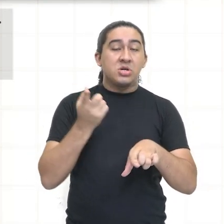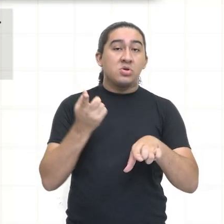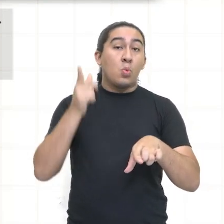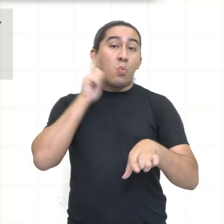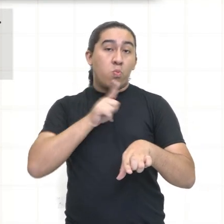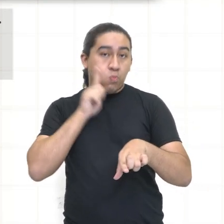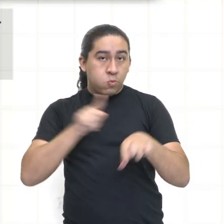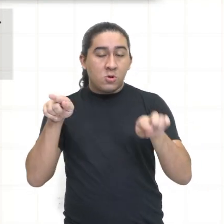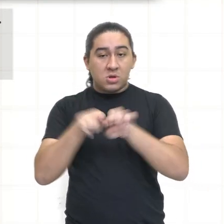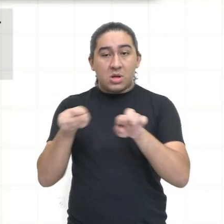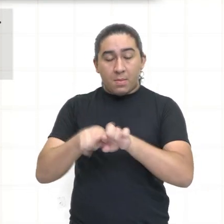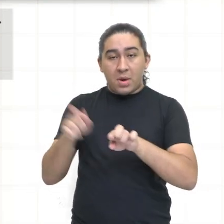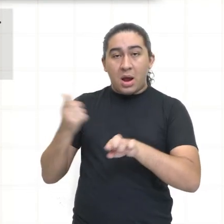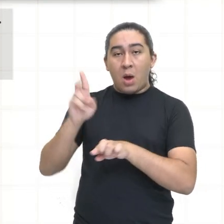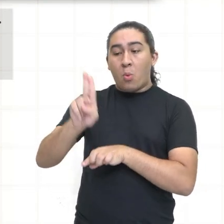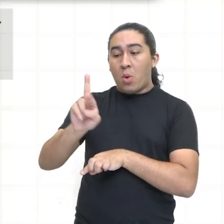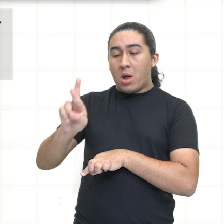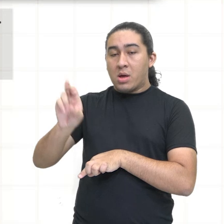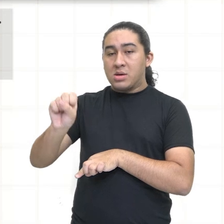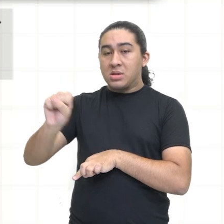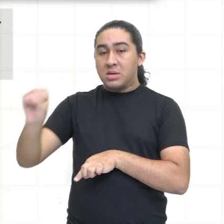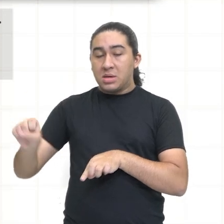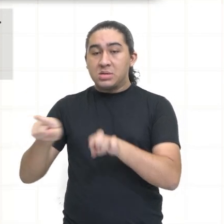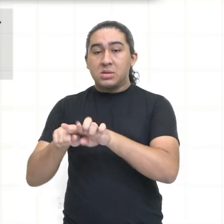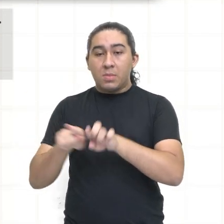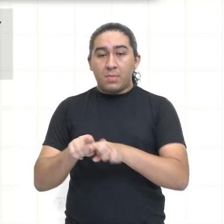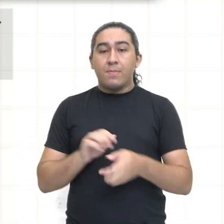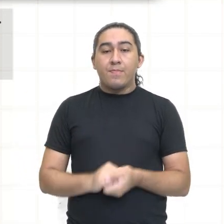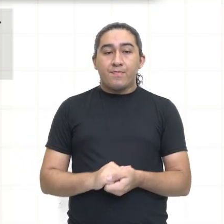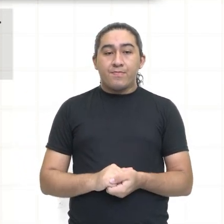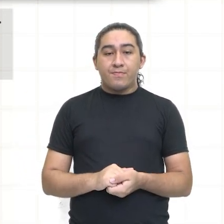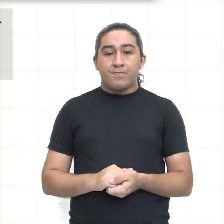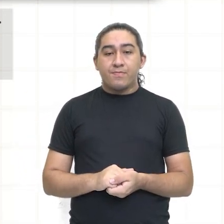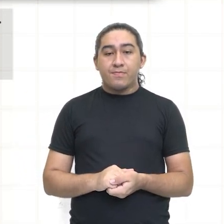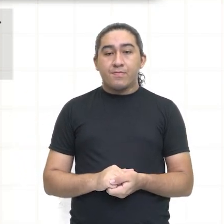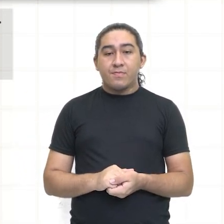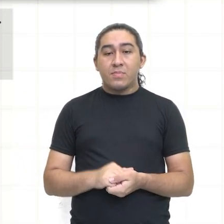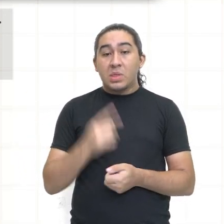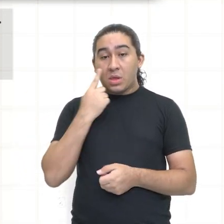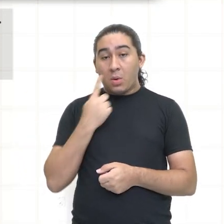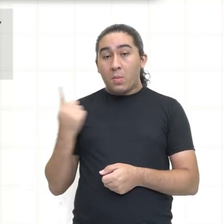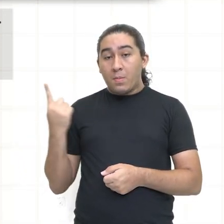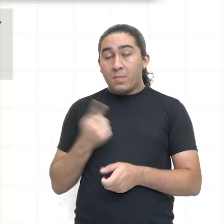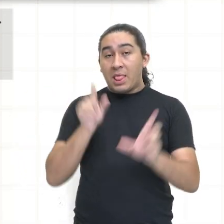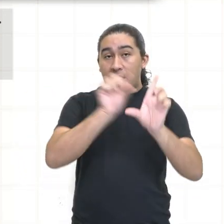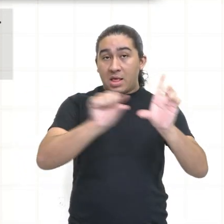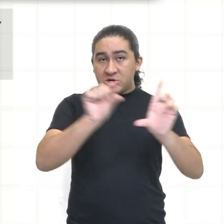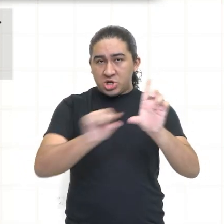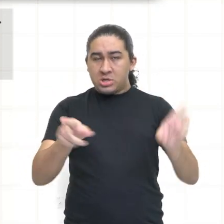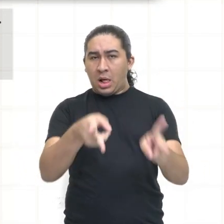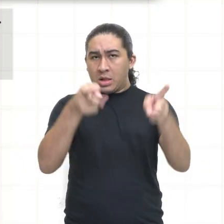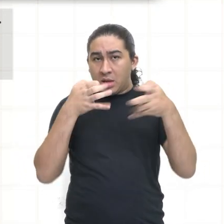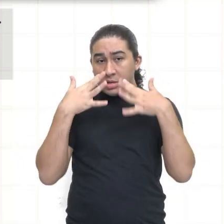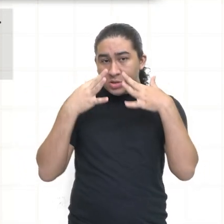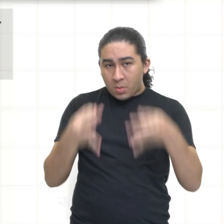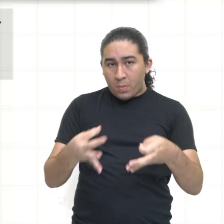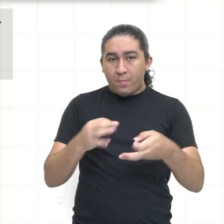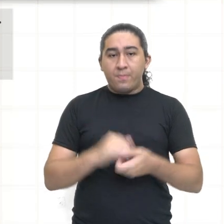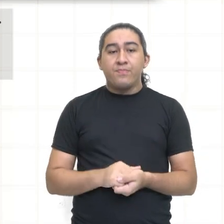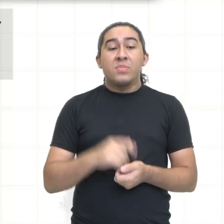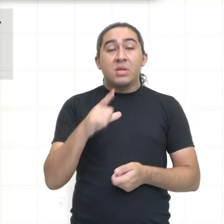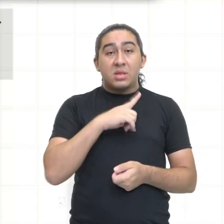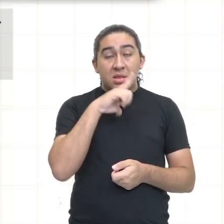certo? A administração da Alemanha em zonas de ocupação, como já foi falado, Estados